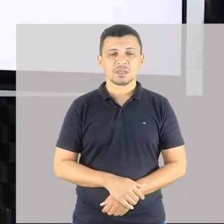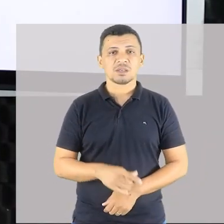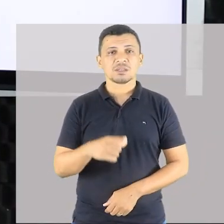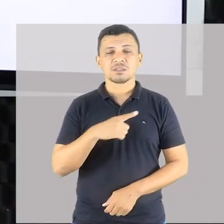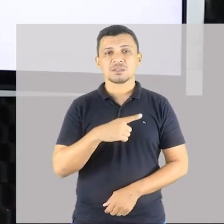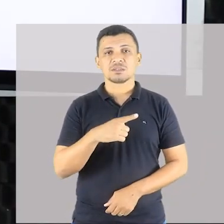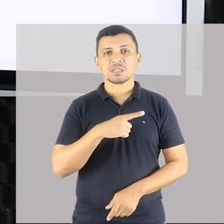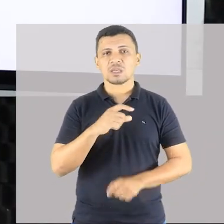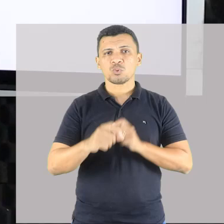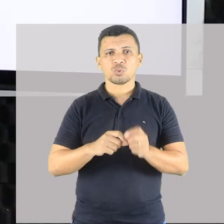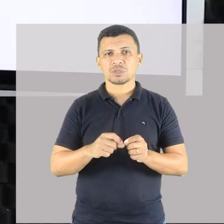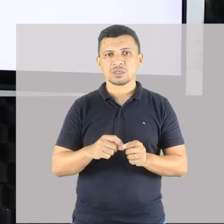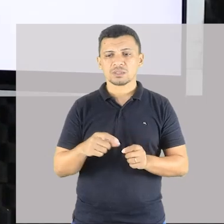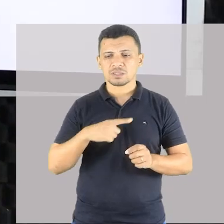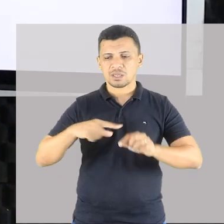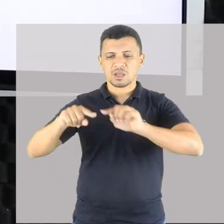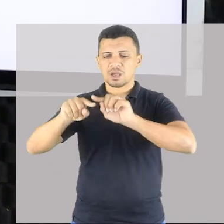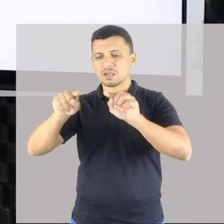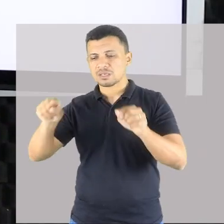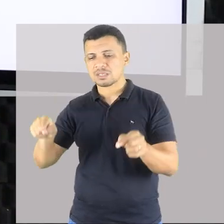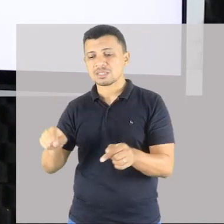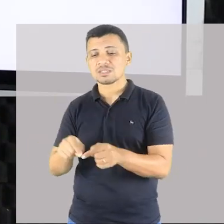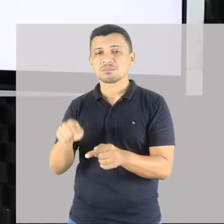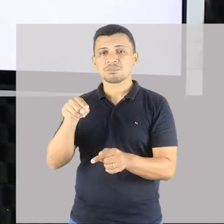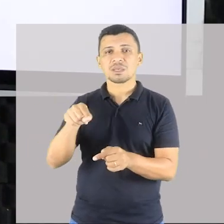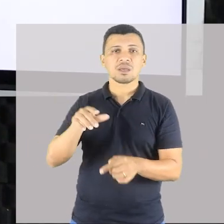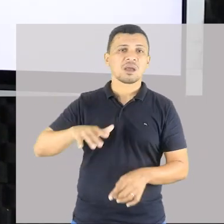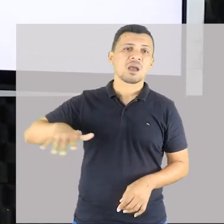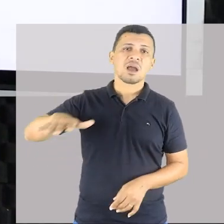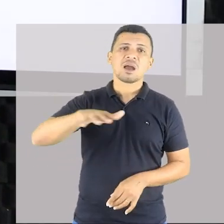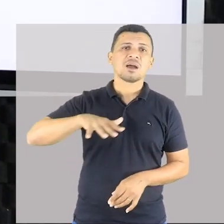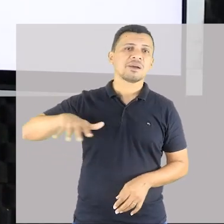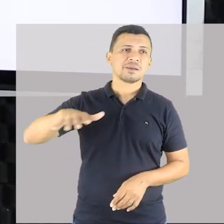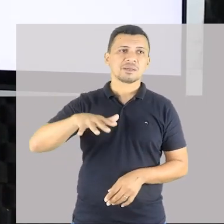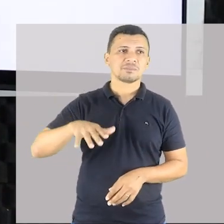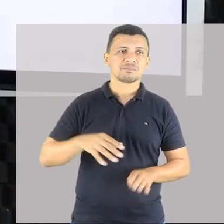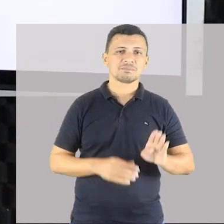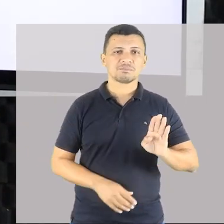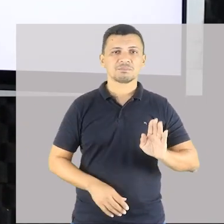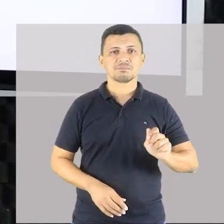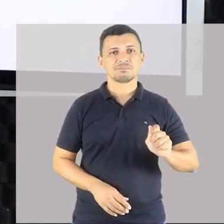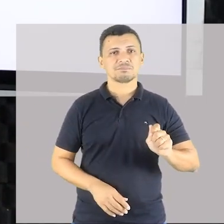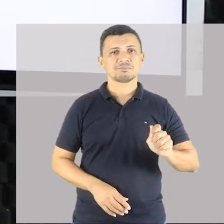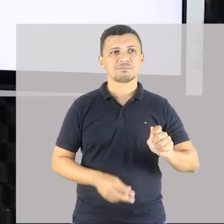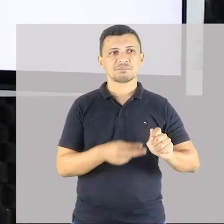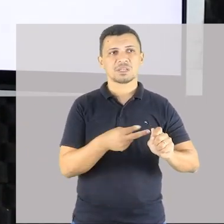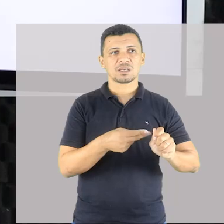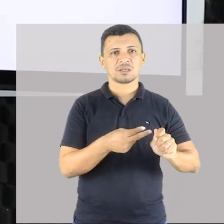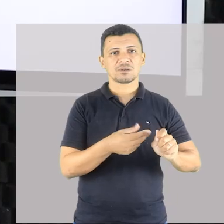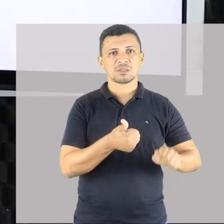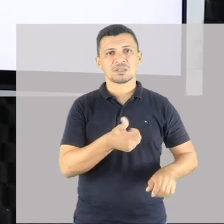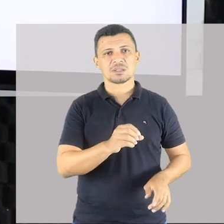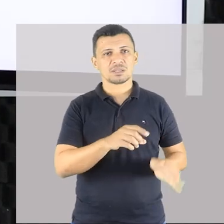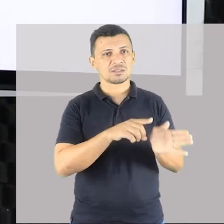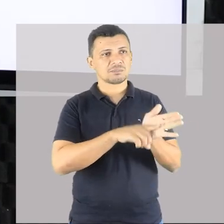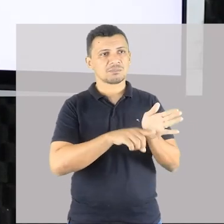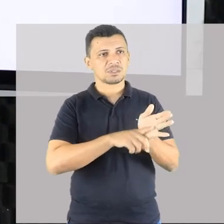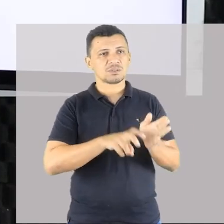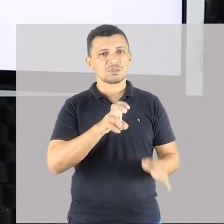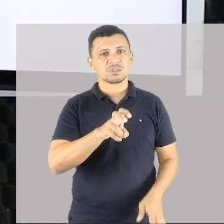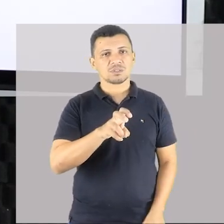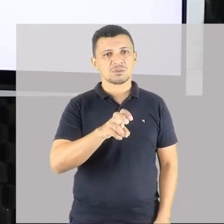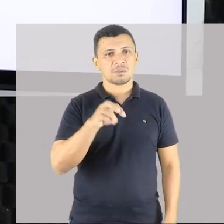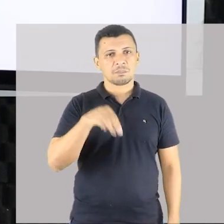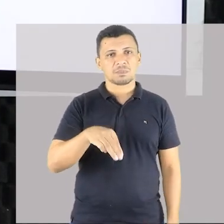atravessa uma espira de área, a área da espira, 10 elevado a menos 5 metro